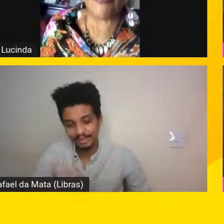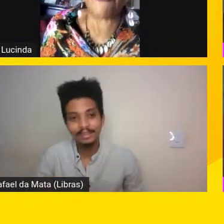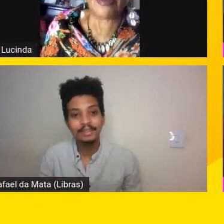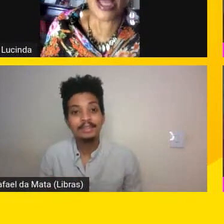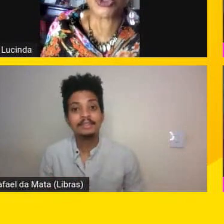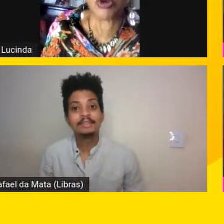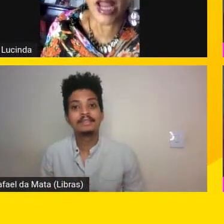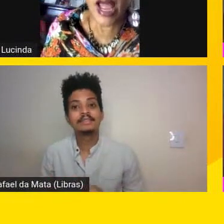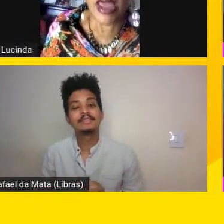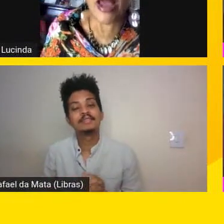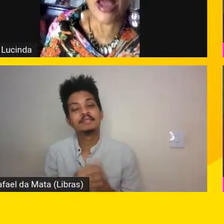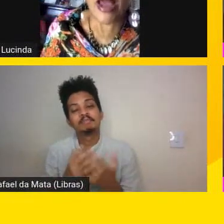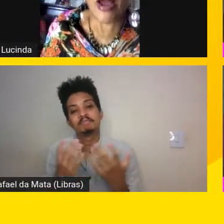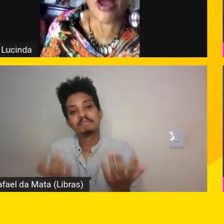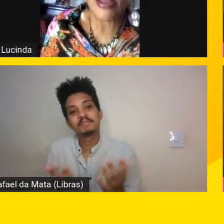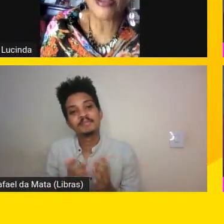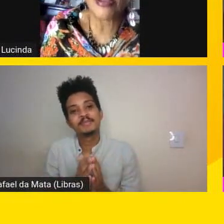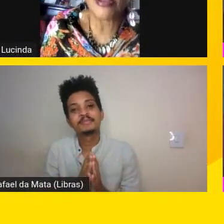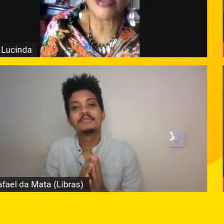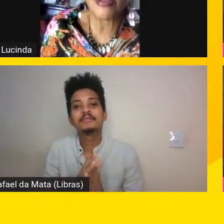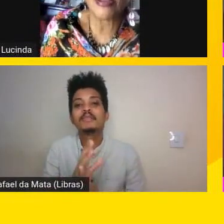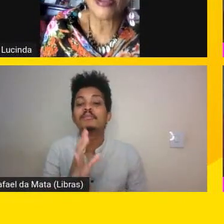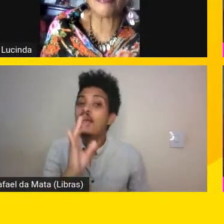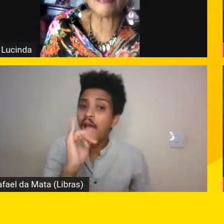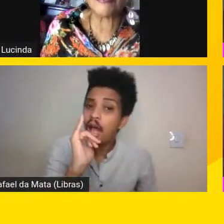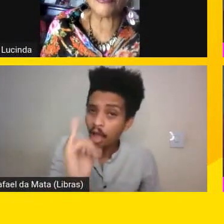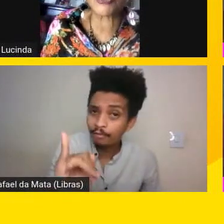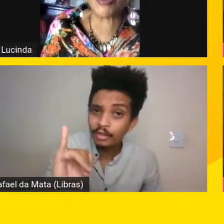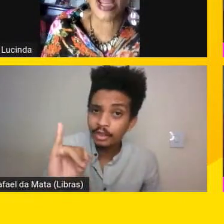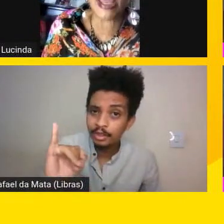Eu queria falar várias coisas. Lobo, não fique envergonhado, chorar.